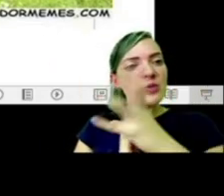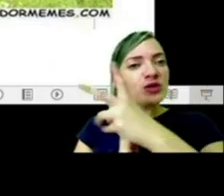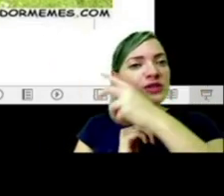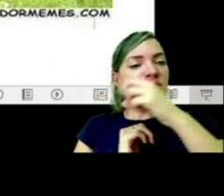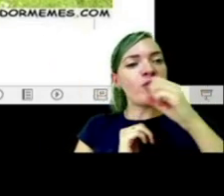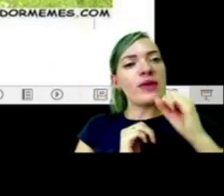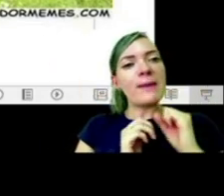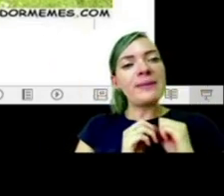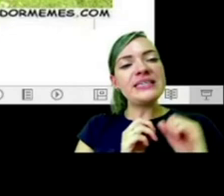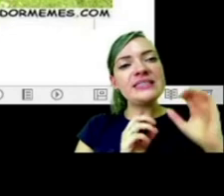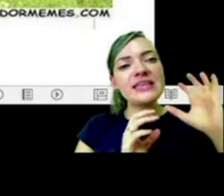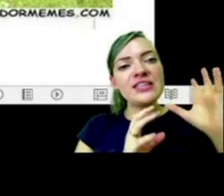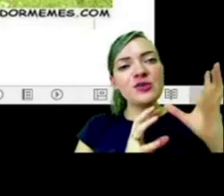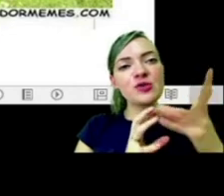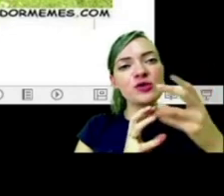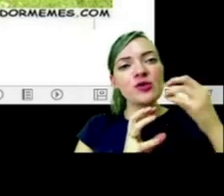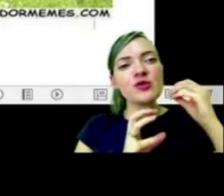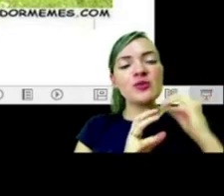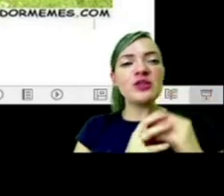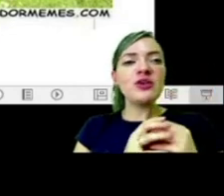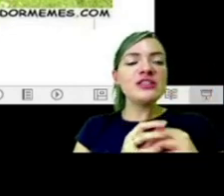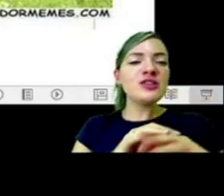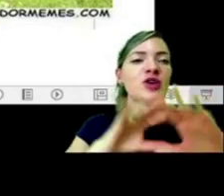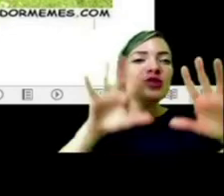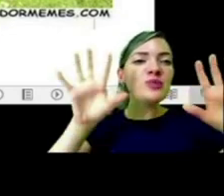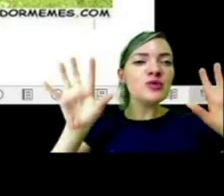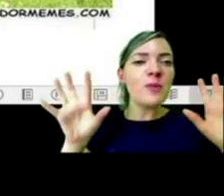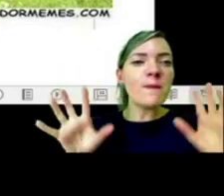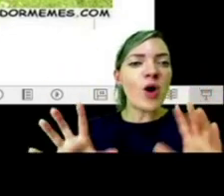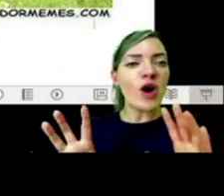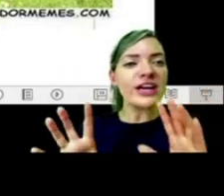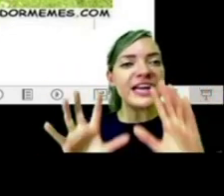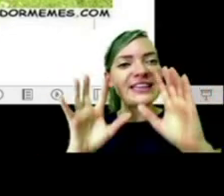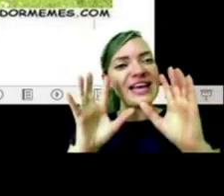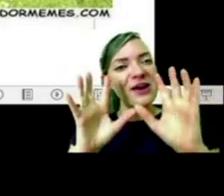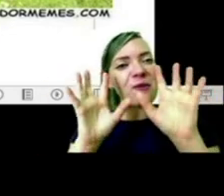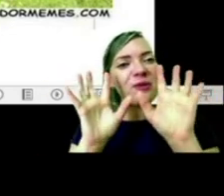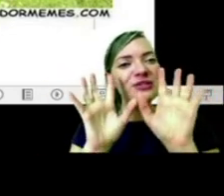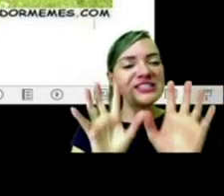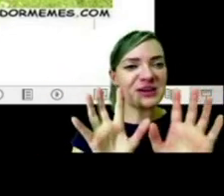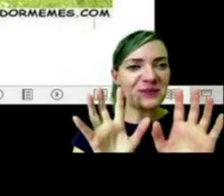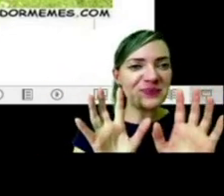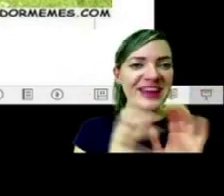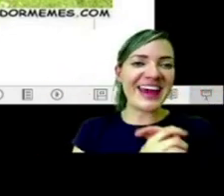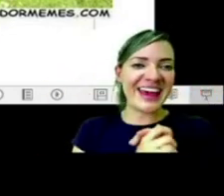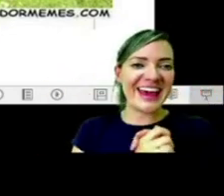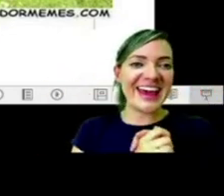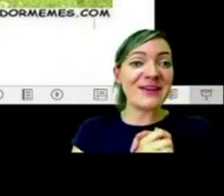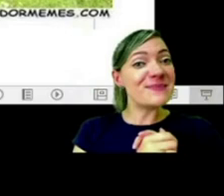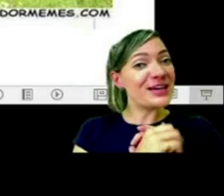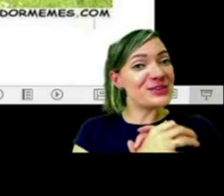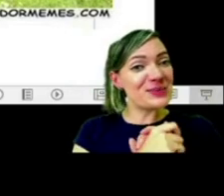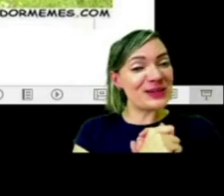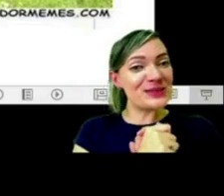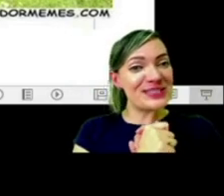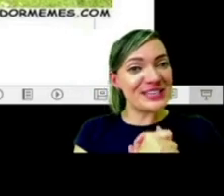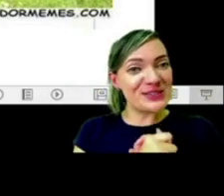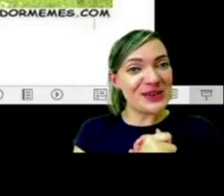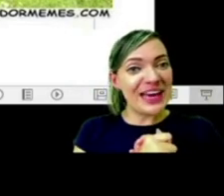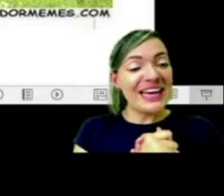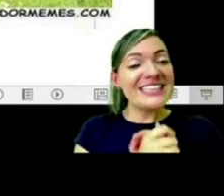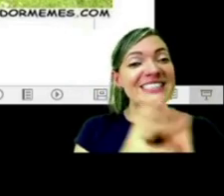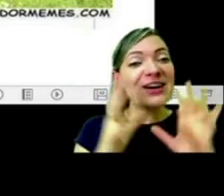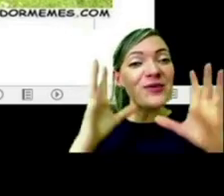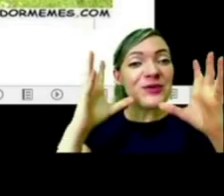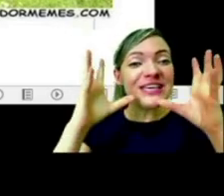os consumidores vão comer a planta e os outros consumidores e todo mundo morre na decomposição. É, mais ou menos